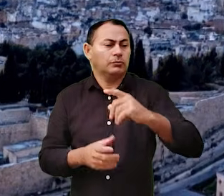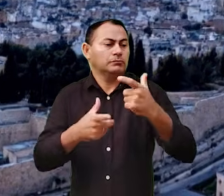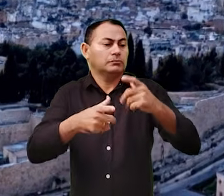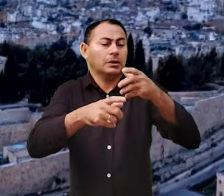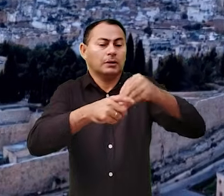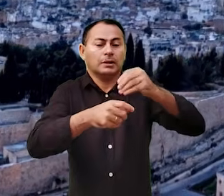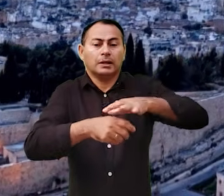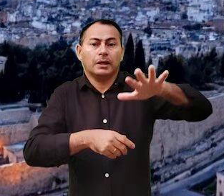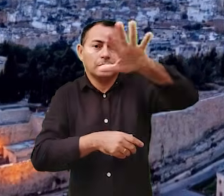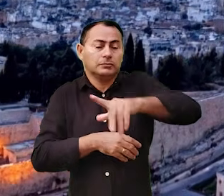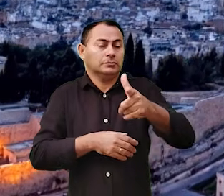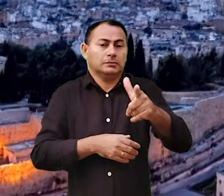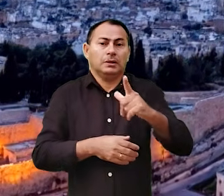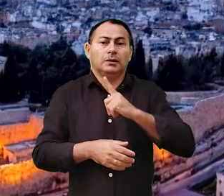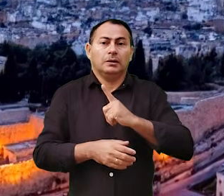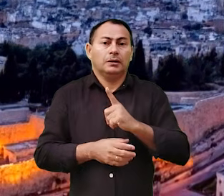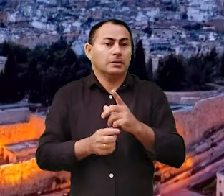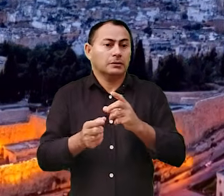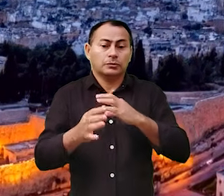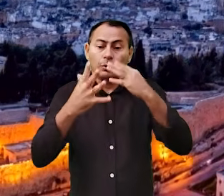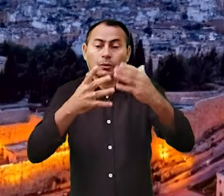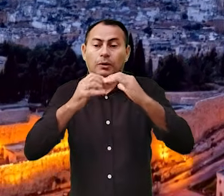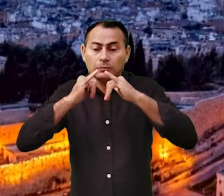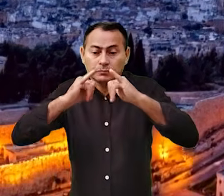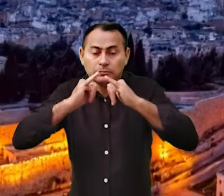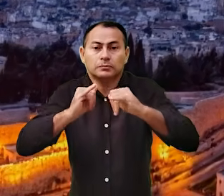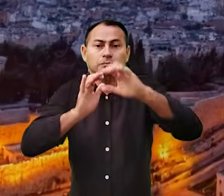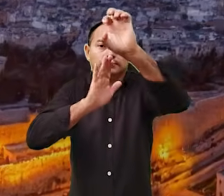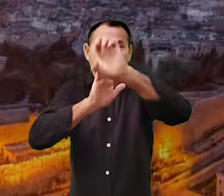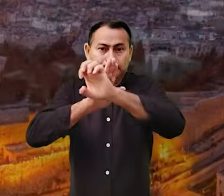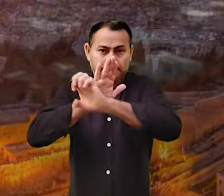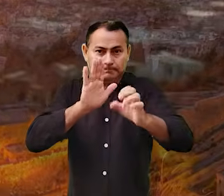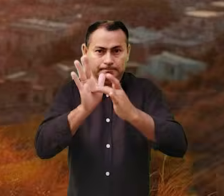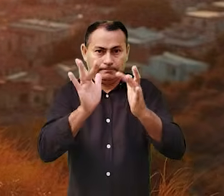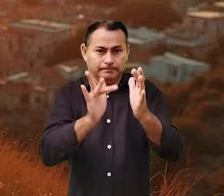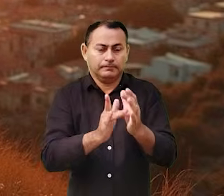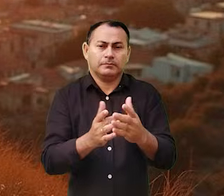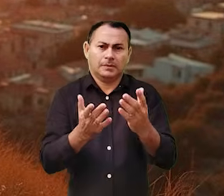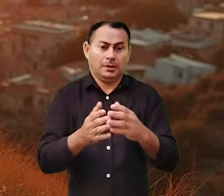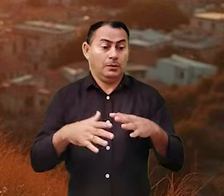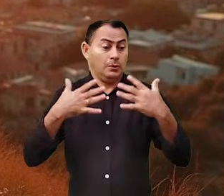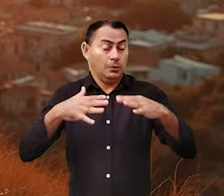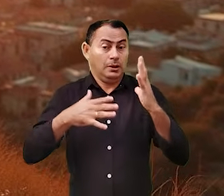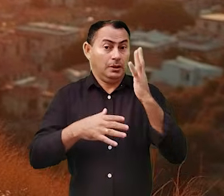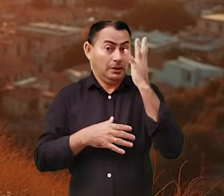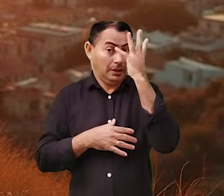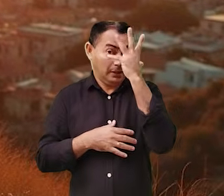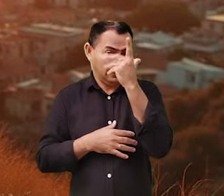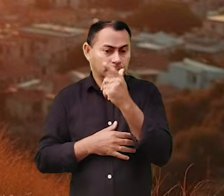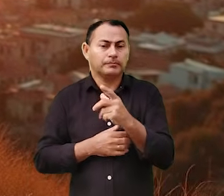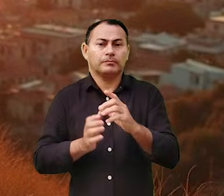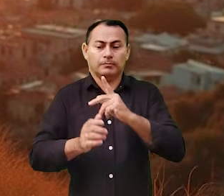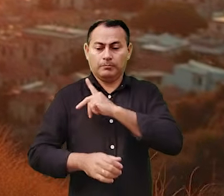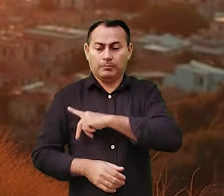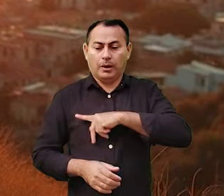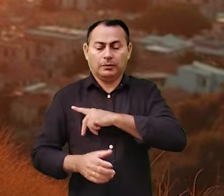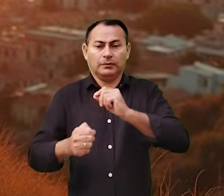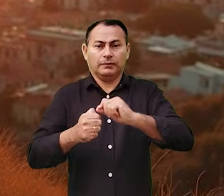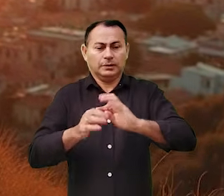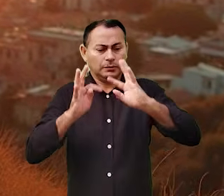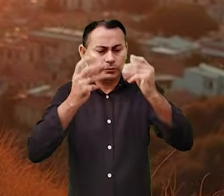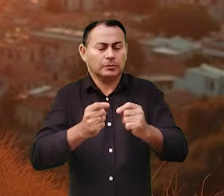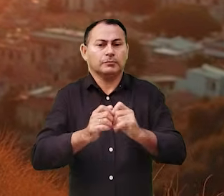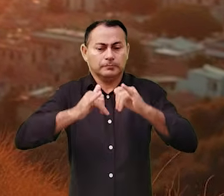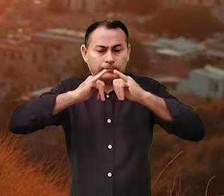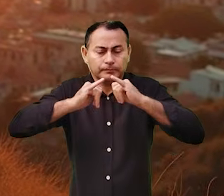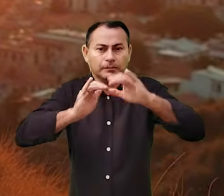mais lugar dentro daquela região que não tivesse ouvido o Evangelho de Jesus Cristo. Isso é impressionante. Ele fazia tudo o